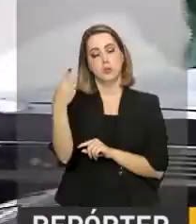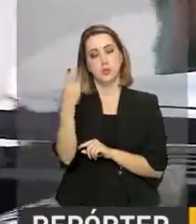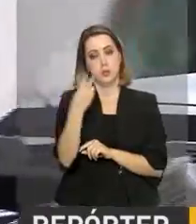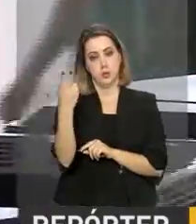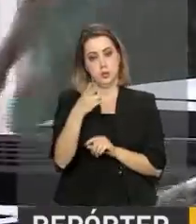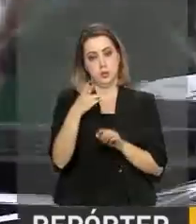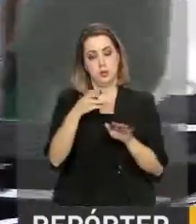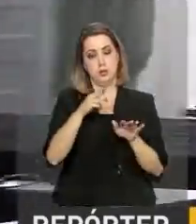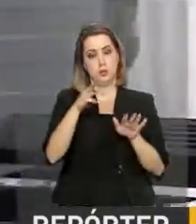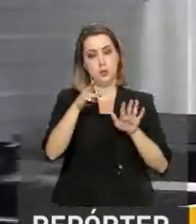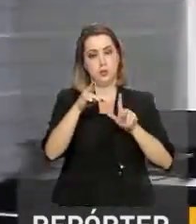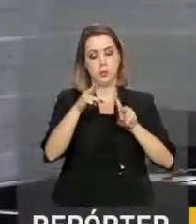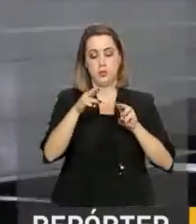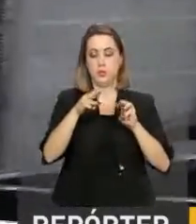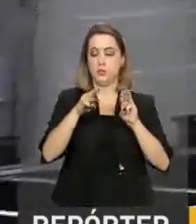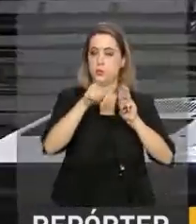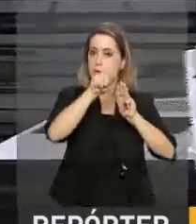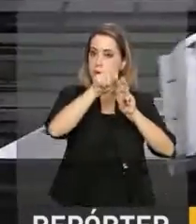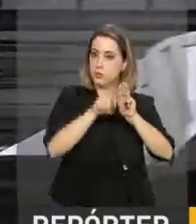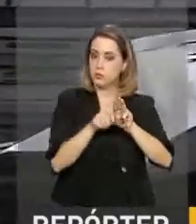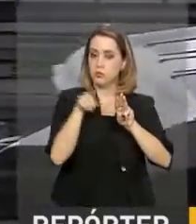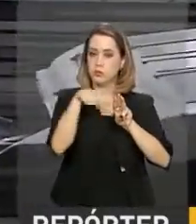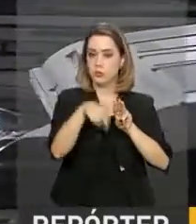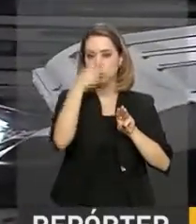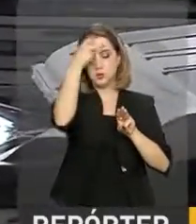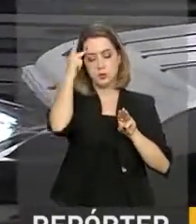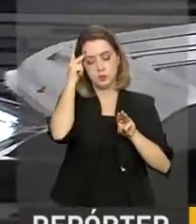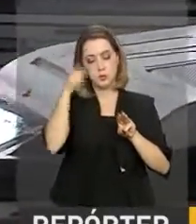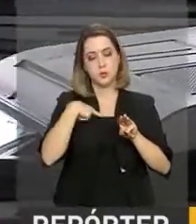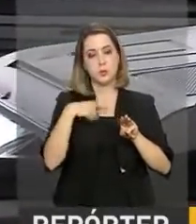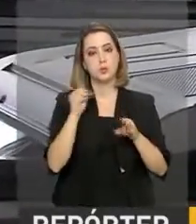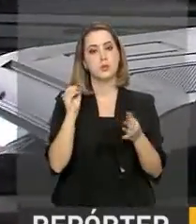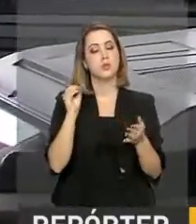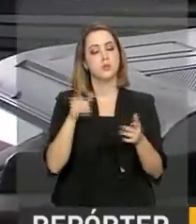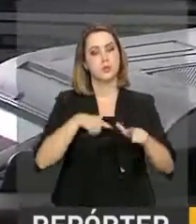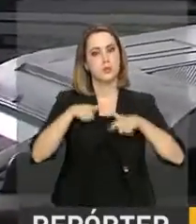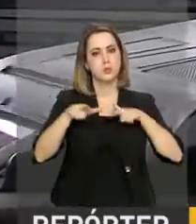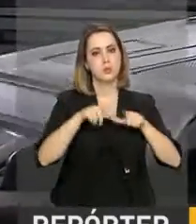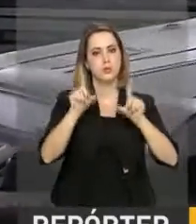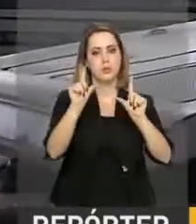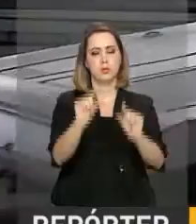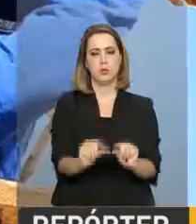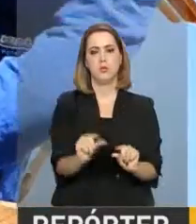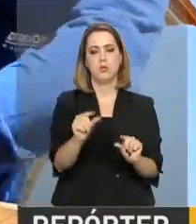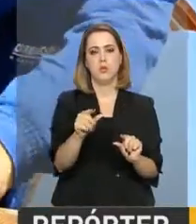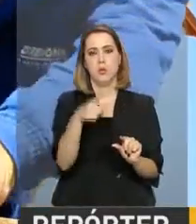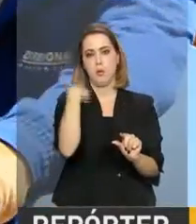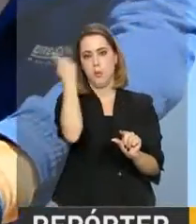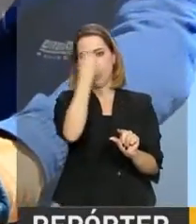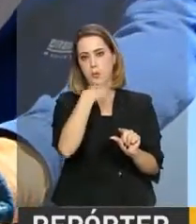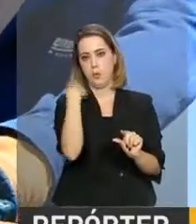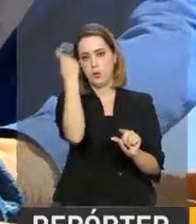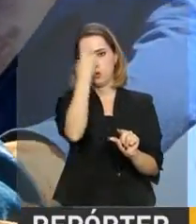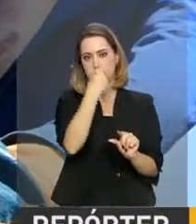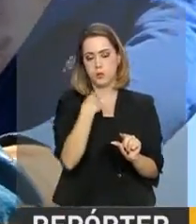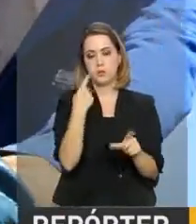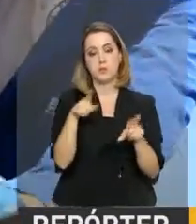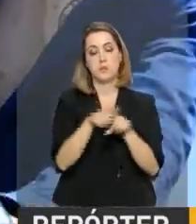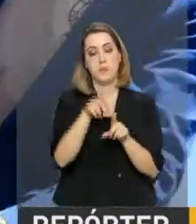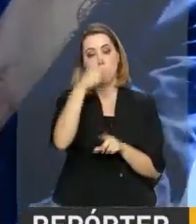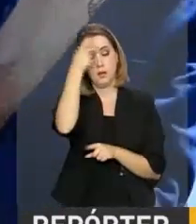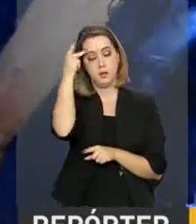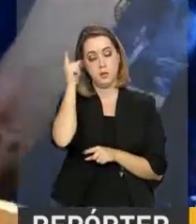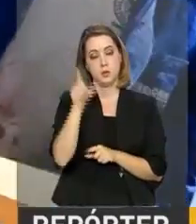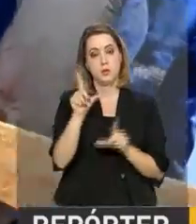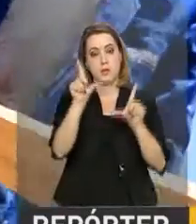4,8 milhões de brasileiros sub ocupadas por insuficiência de horas trabalhadas ou seja os que trabalham